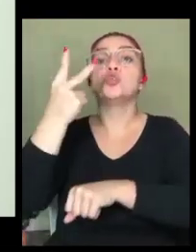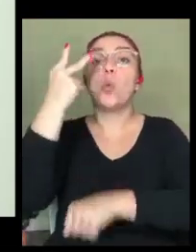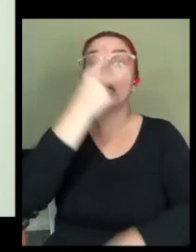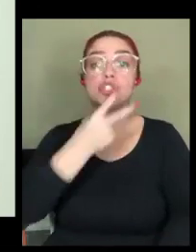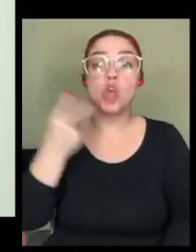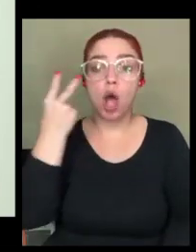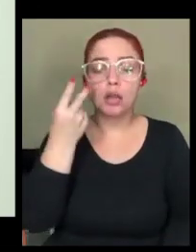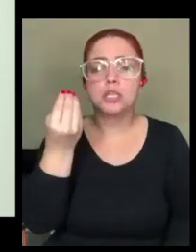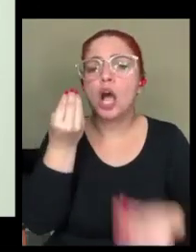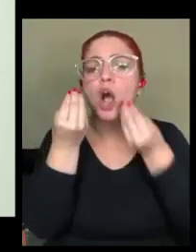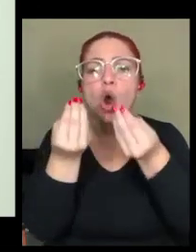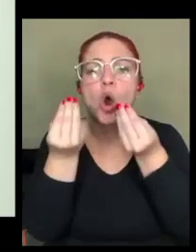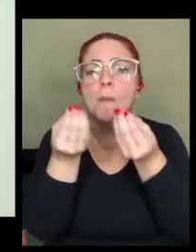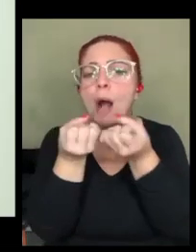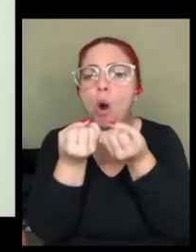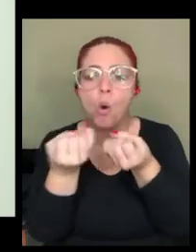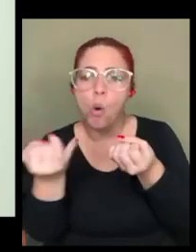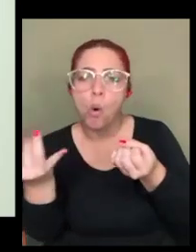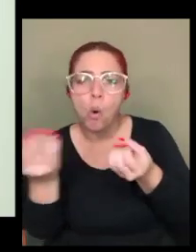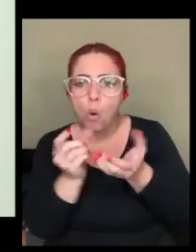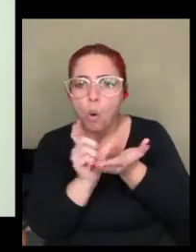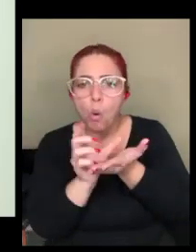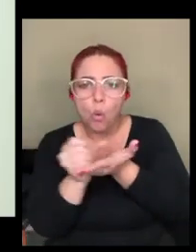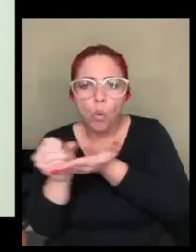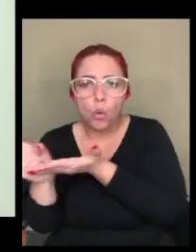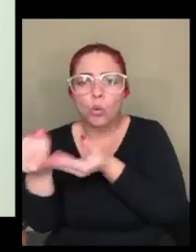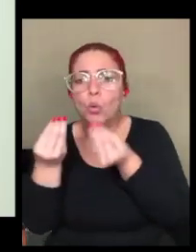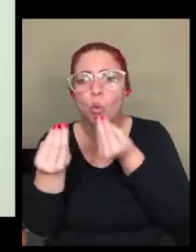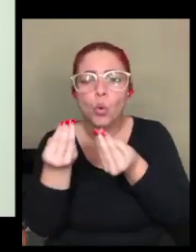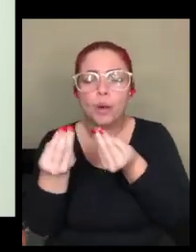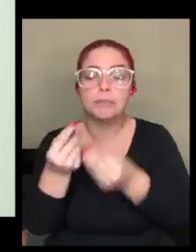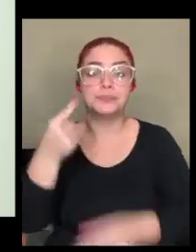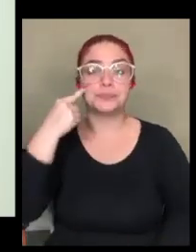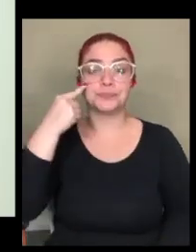horas. Como que ficaria a conta? Então, ficaria